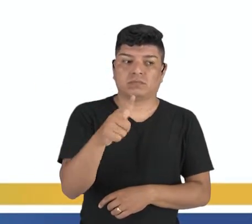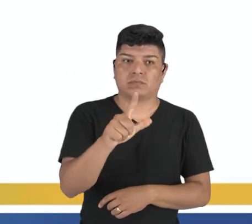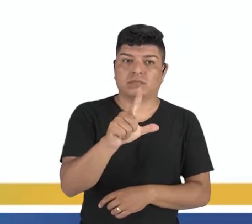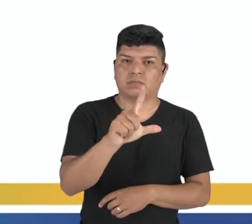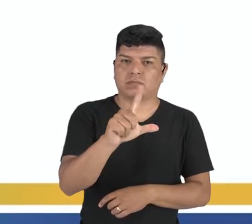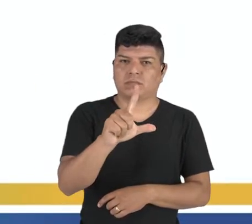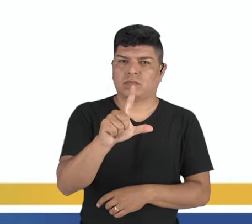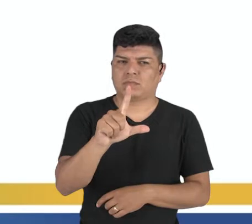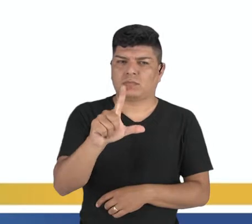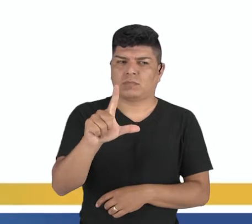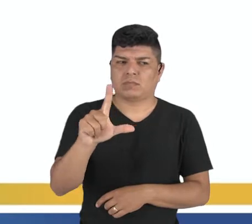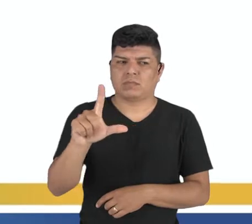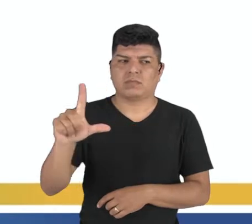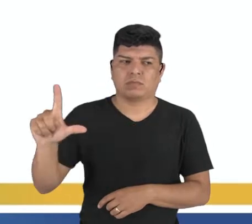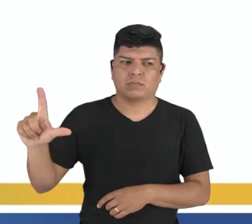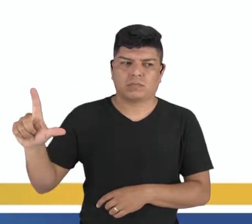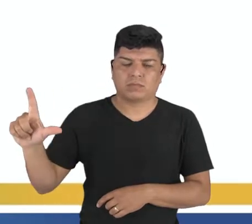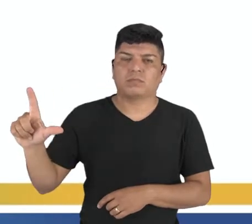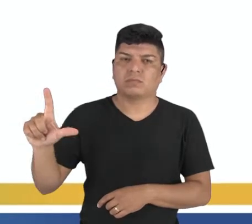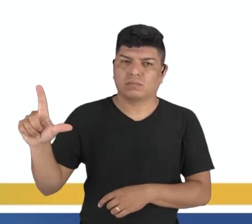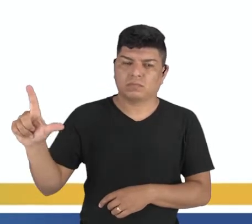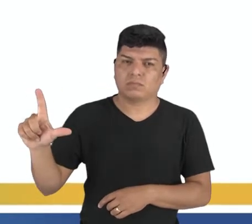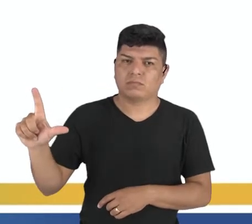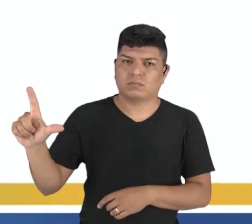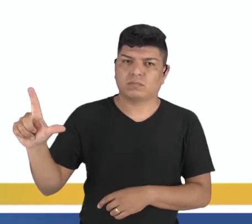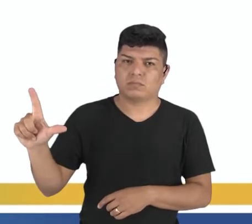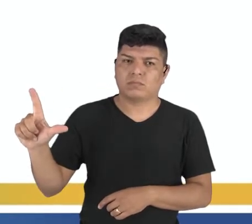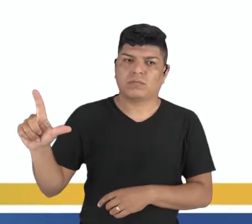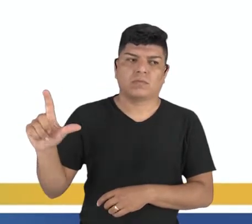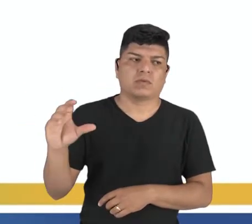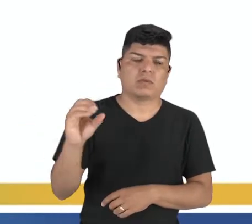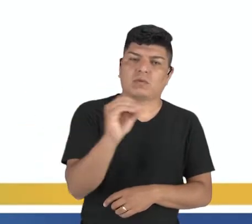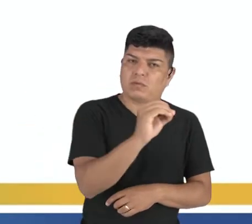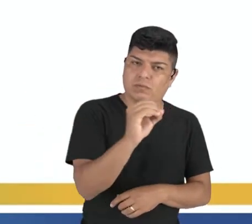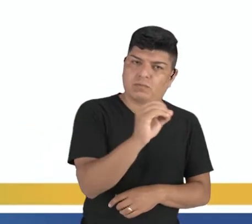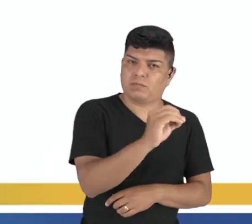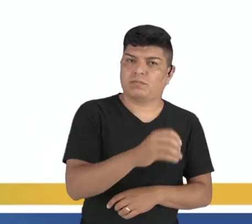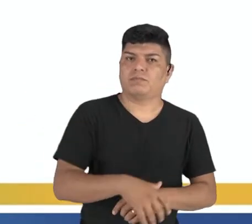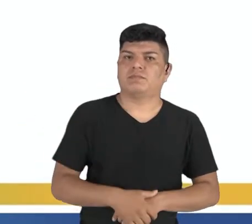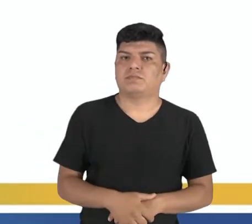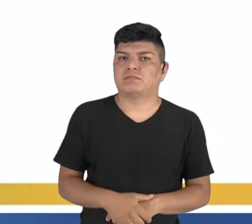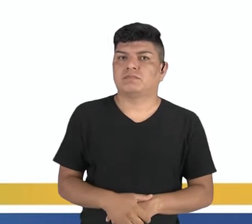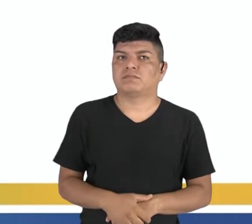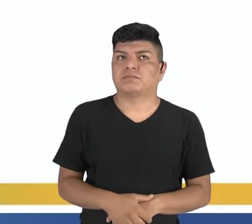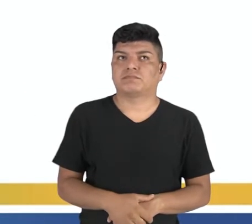leste e 12 fusos no sentido oeste.